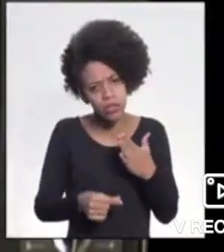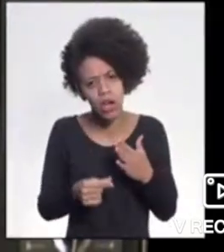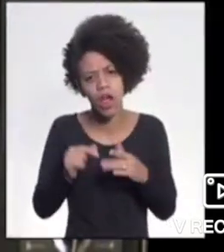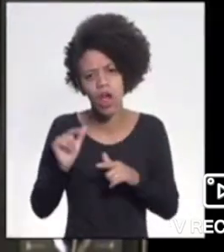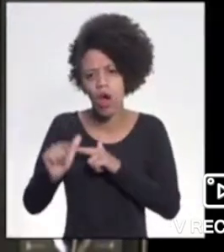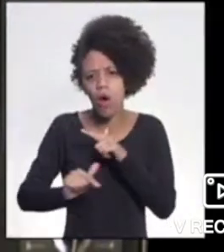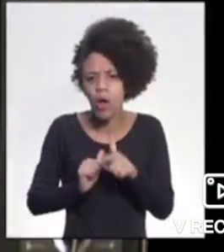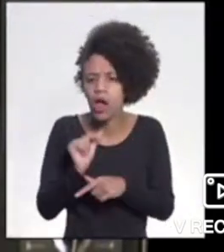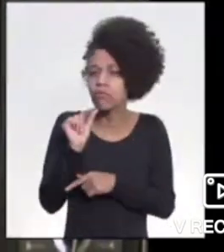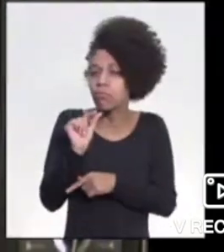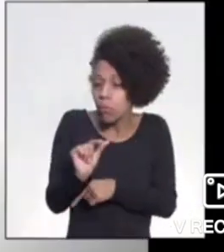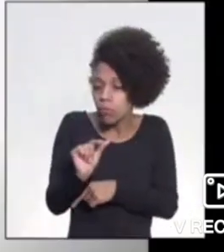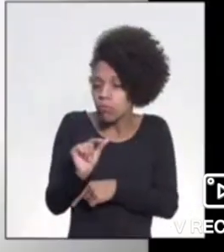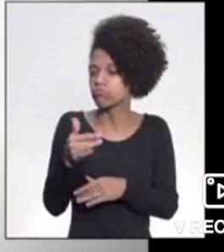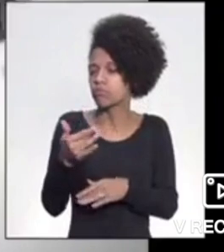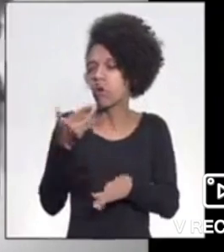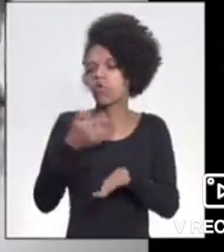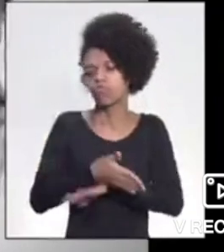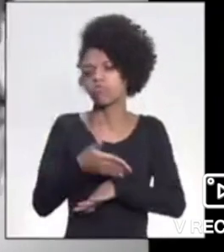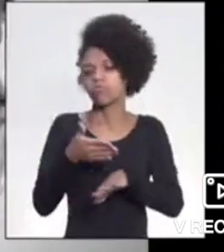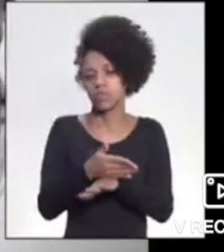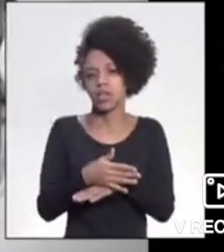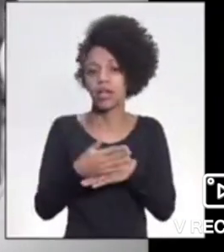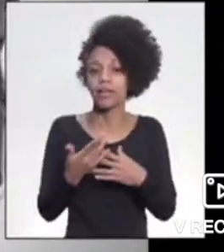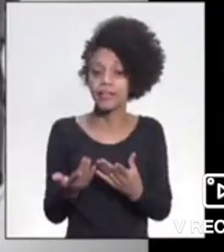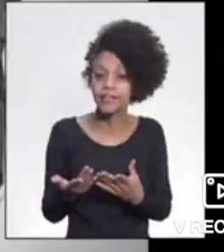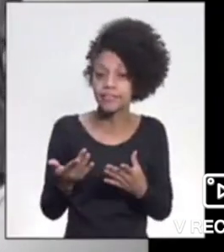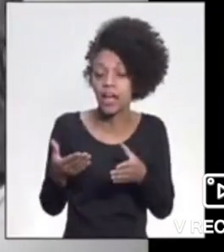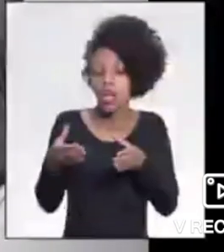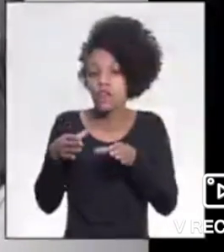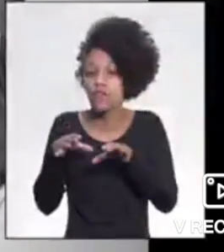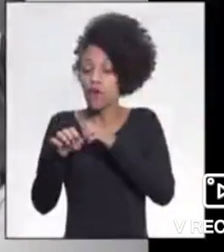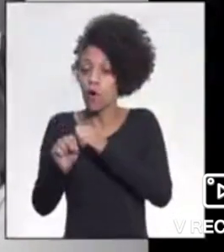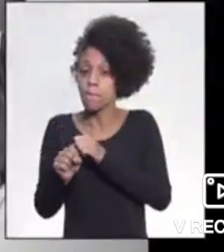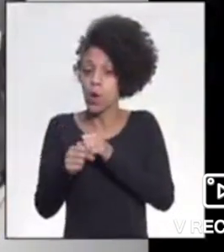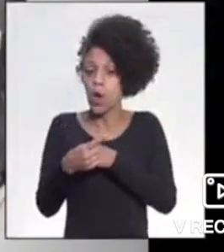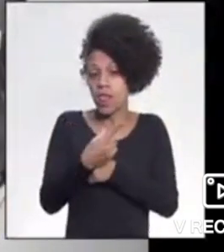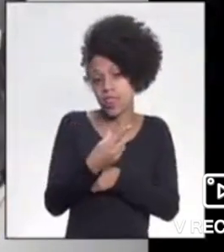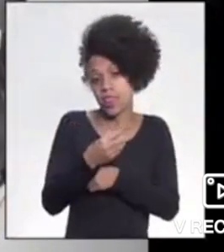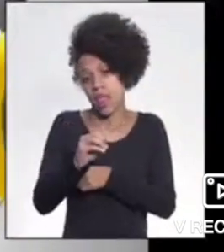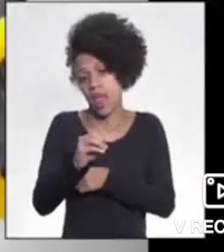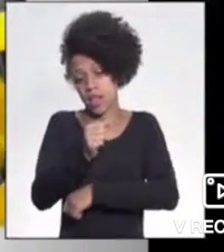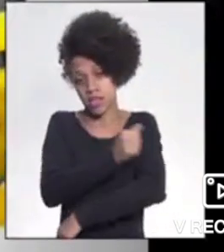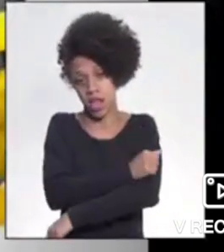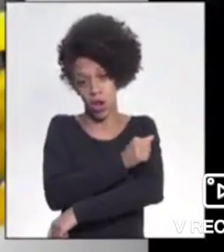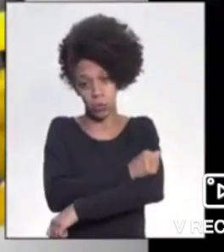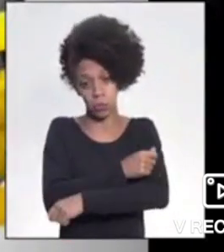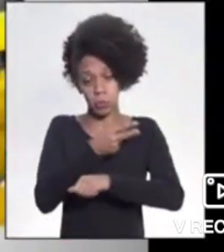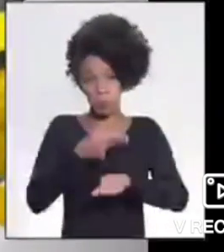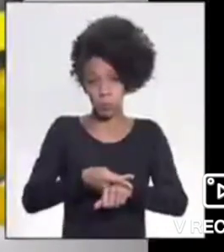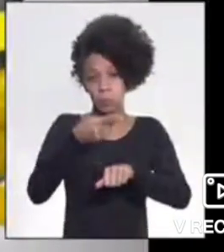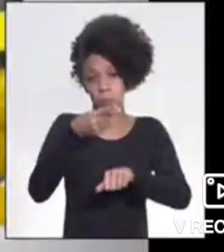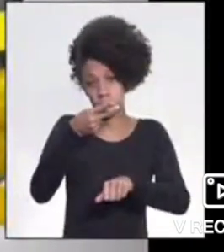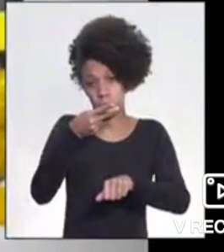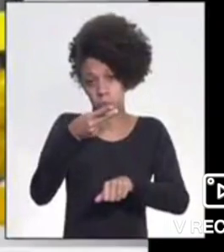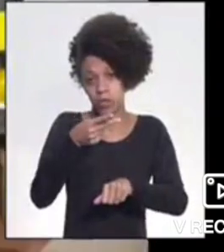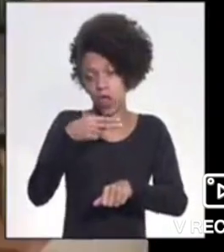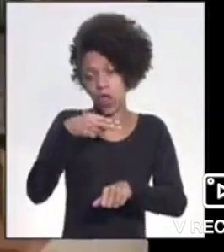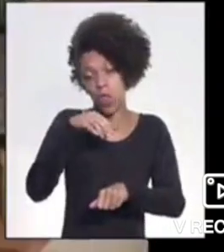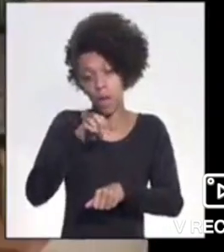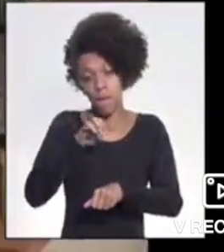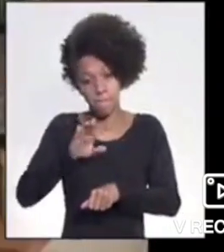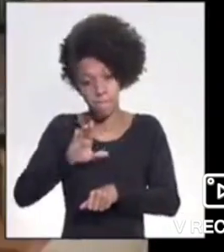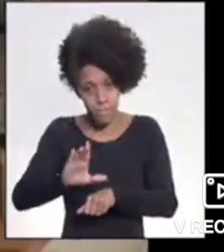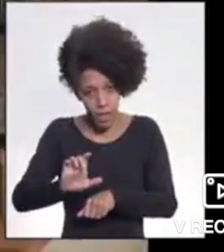como poucos na história conseguiram. Não é à toa que nada mais, nada menos que 10 de seus alunos receberam o prêmio Nobel.